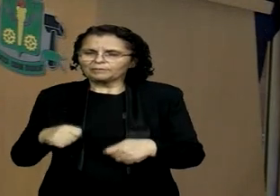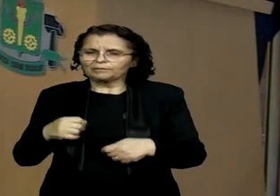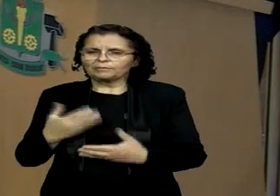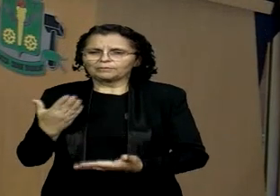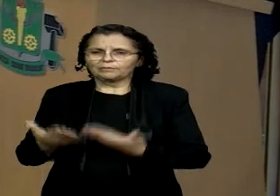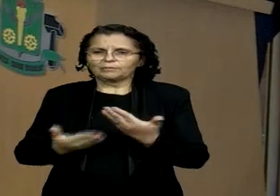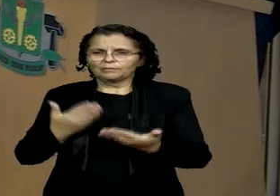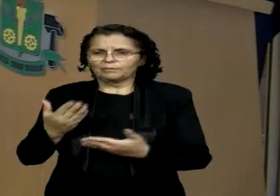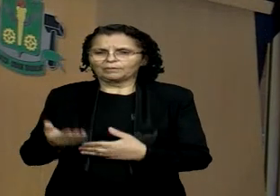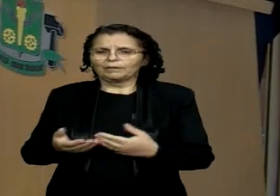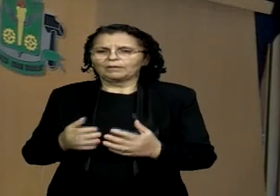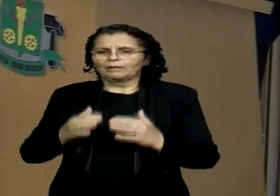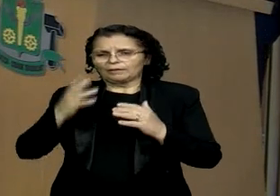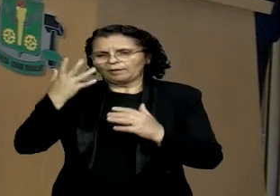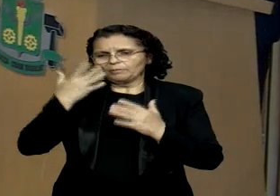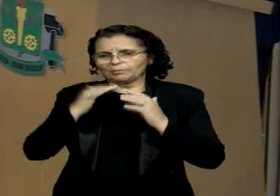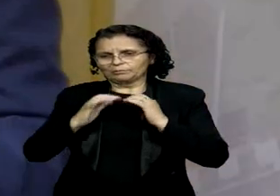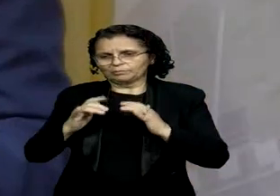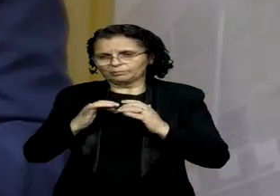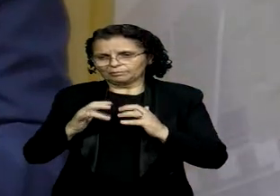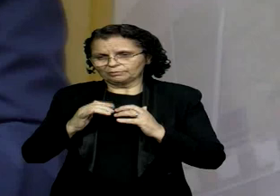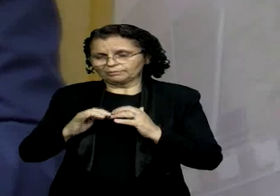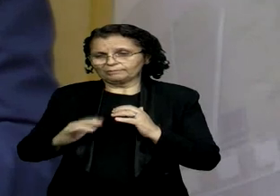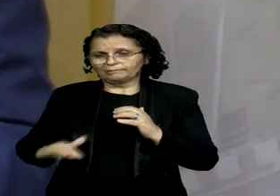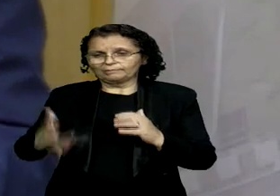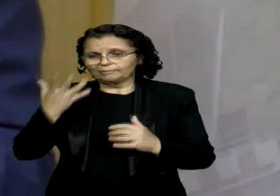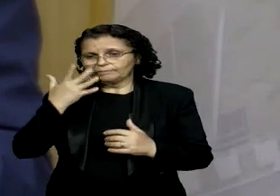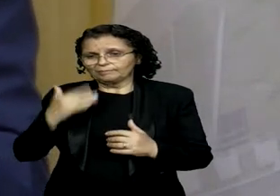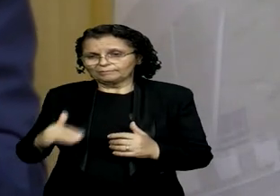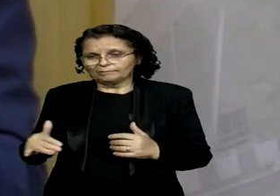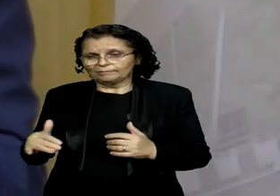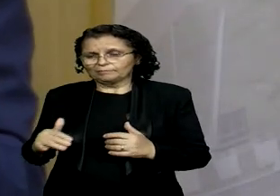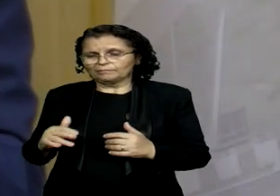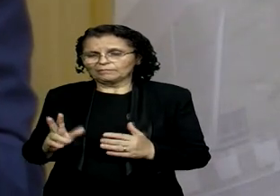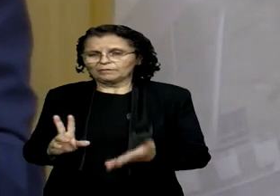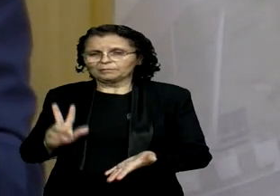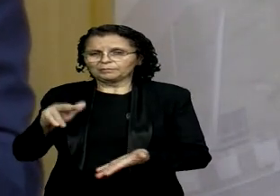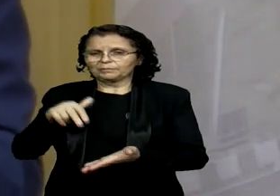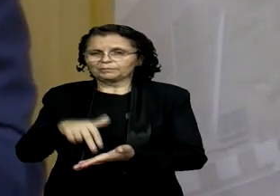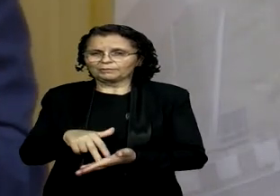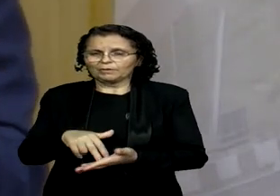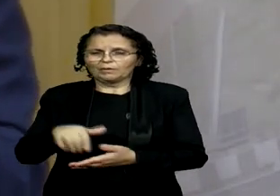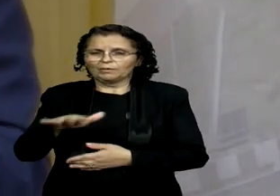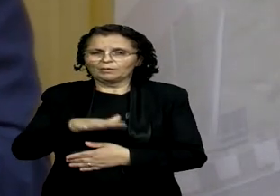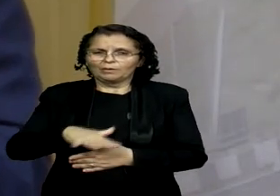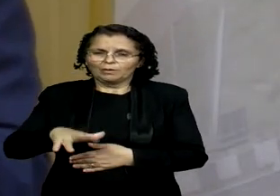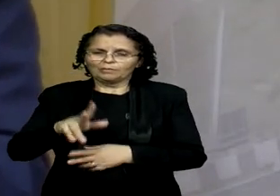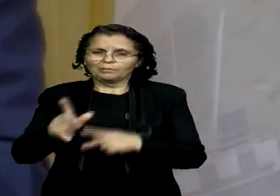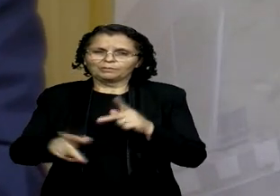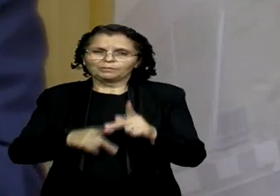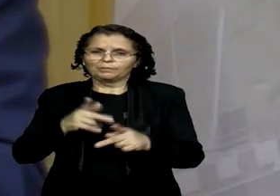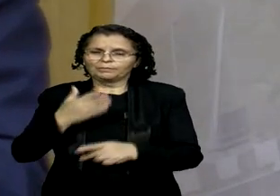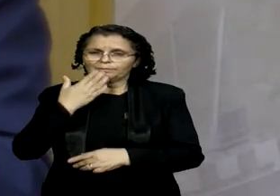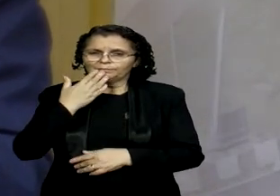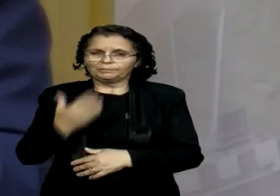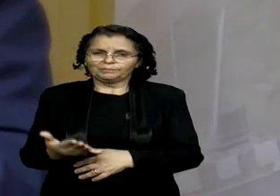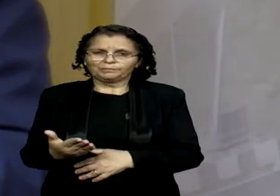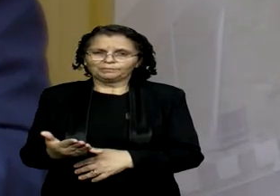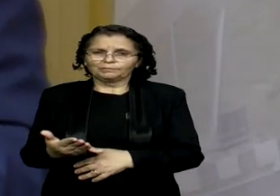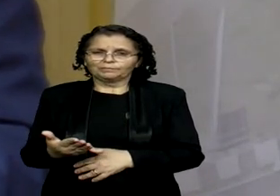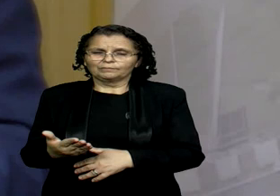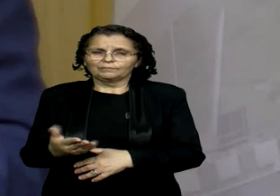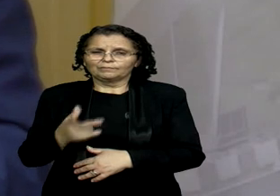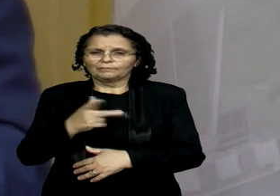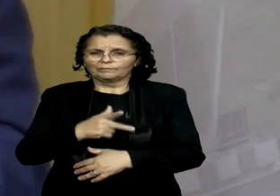com neuropediatrias e até para dar um posicionamento à população, solicito